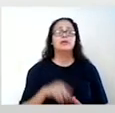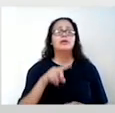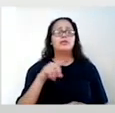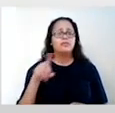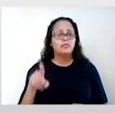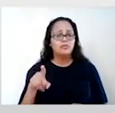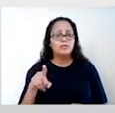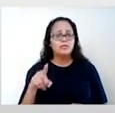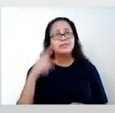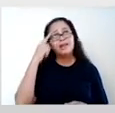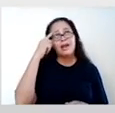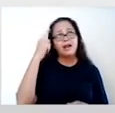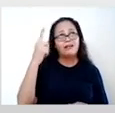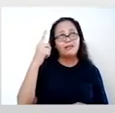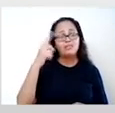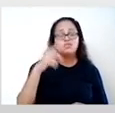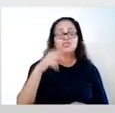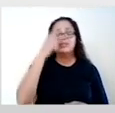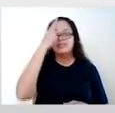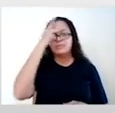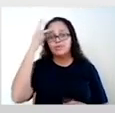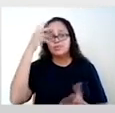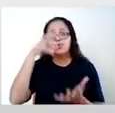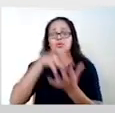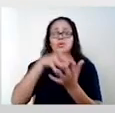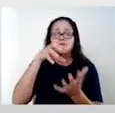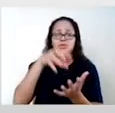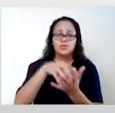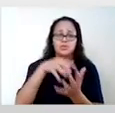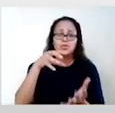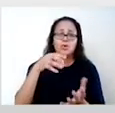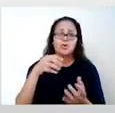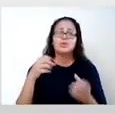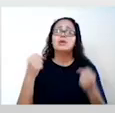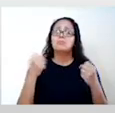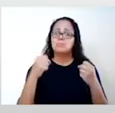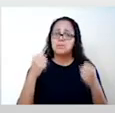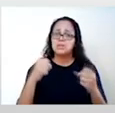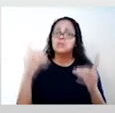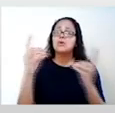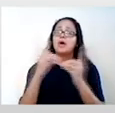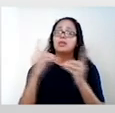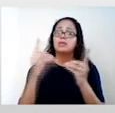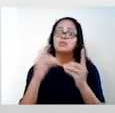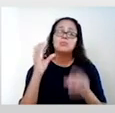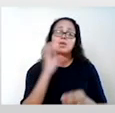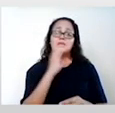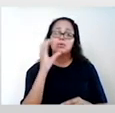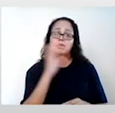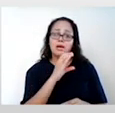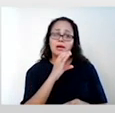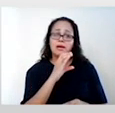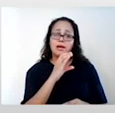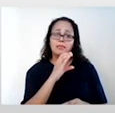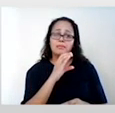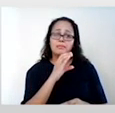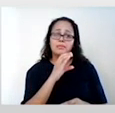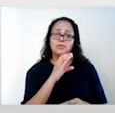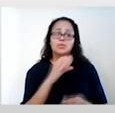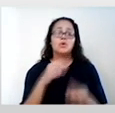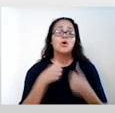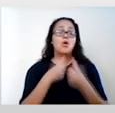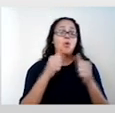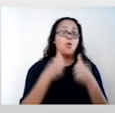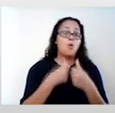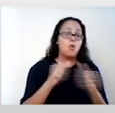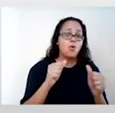Você acha que os idosos devem ter prioridade de atendimento em serviços como ônibus, bancos, etc? Então, por exemplo, lá tem